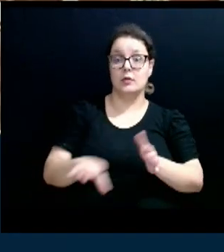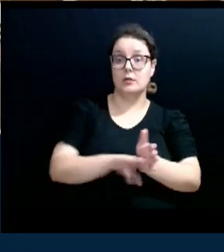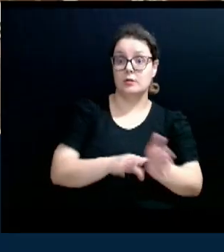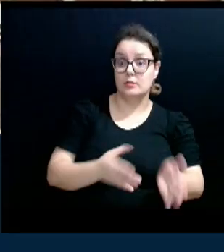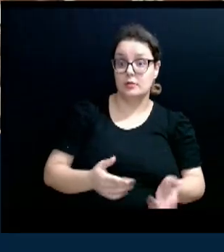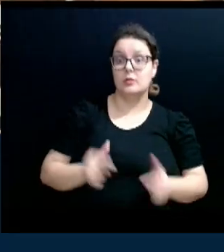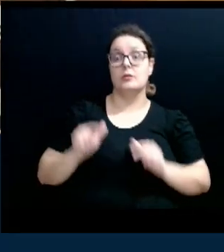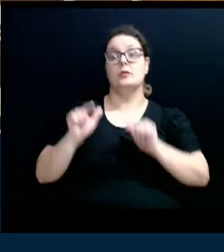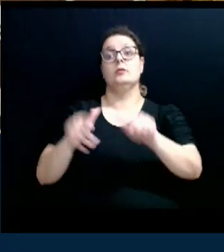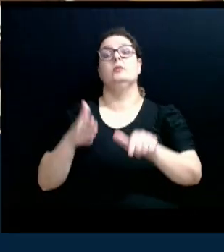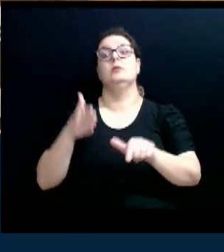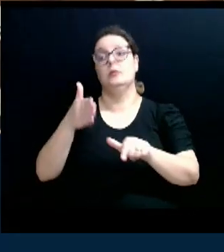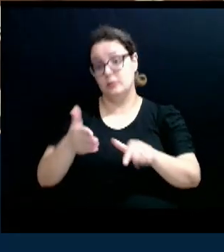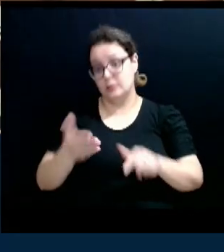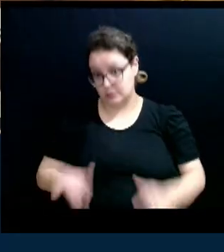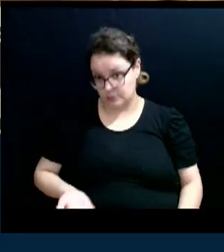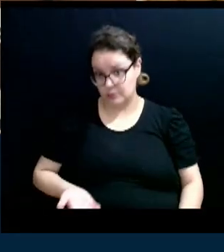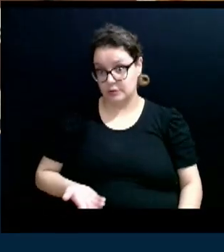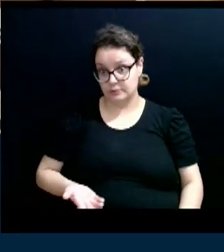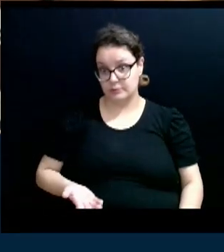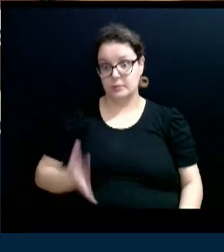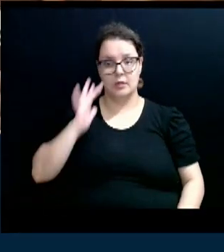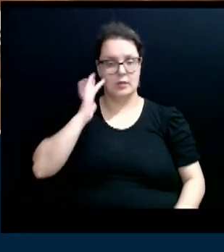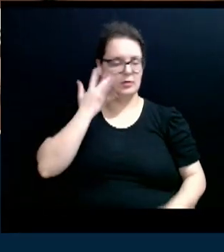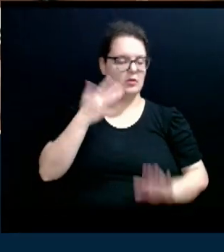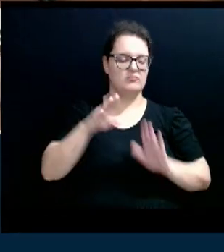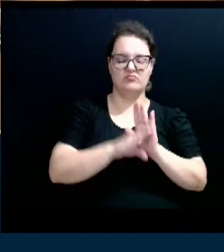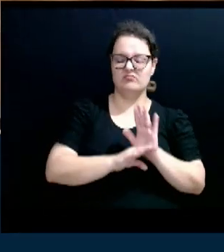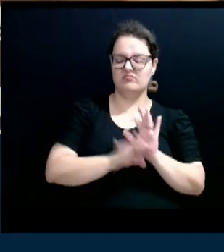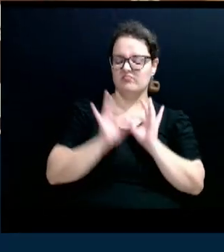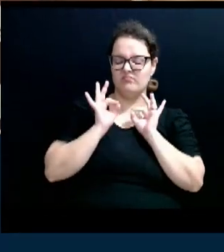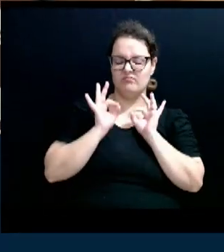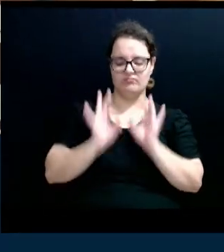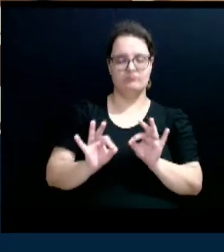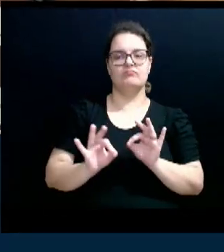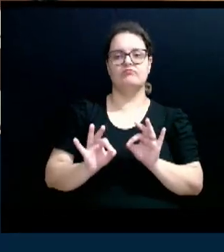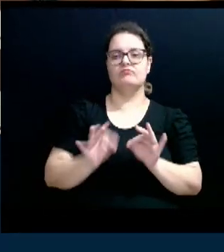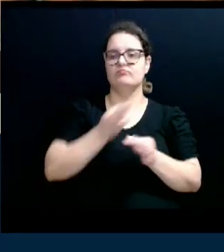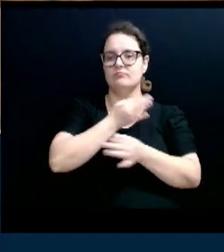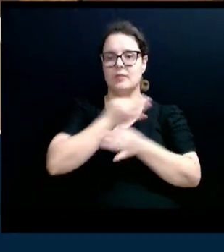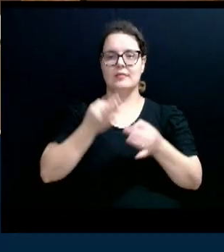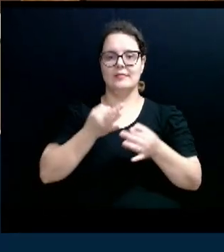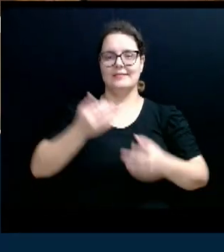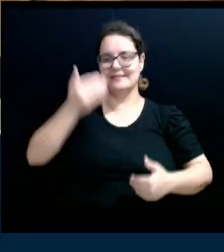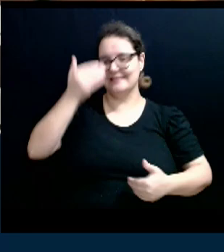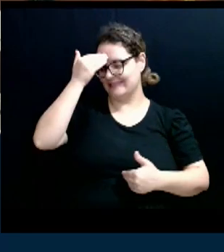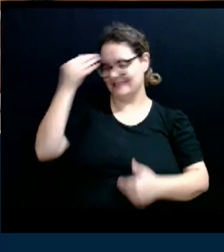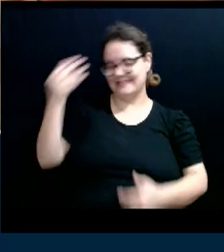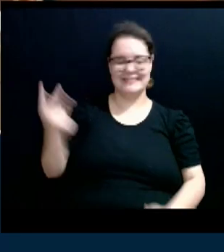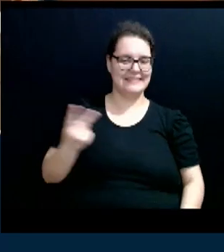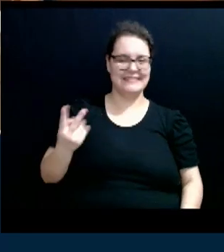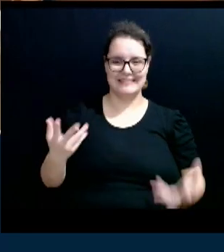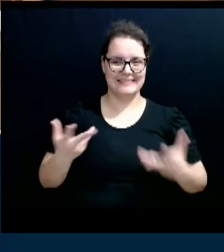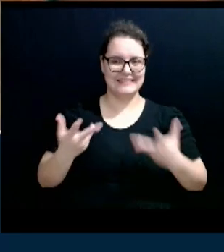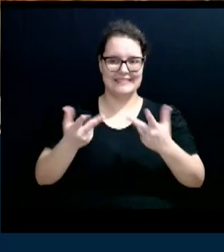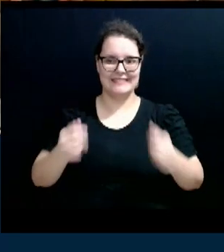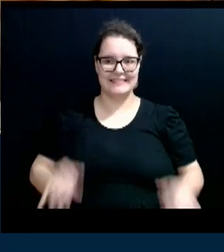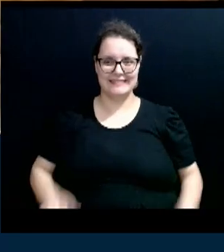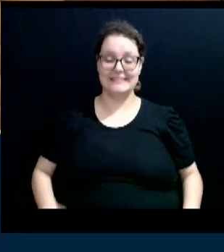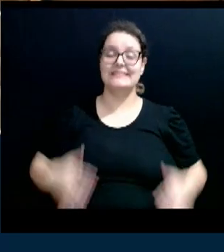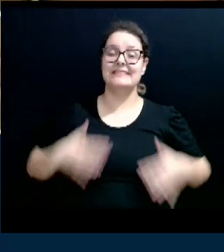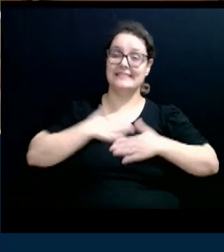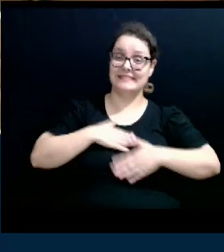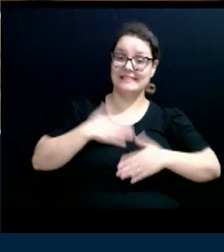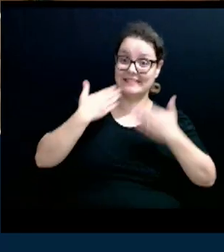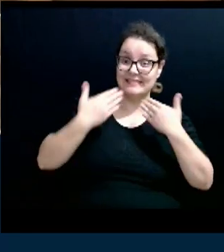vamos. E eu acho que esse programa veio assim, caiu como uma luva. Nossa, gratidão vocês duas, que maravilha, que gostoso falar sobre isso. E gratidão